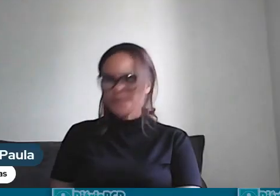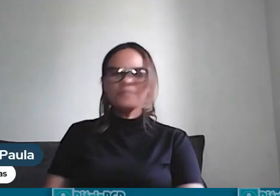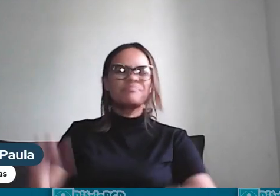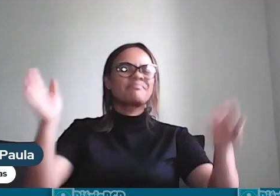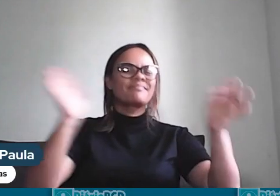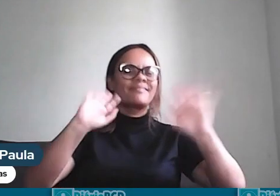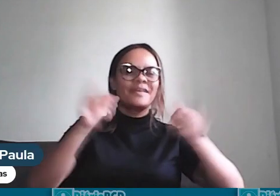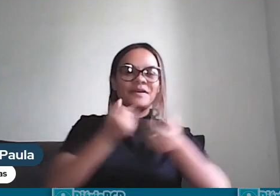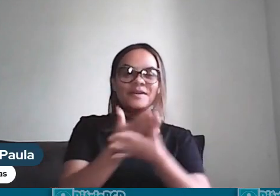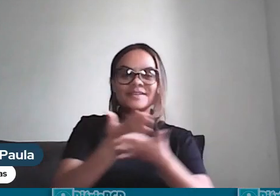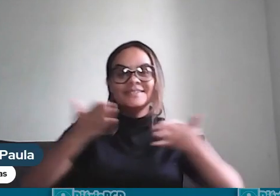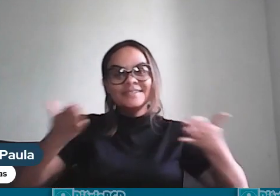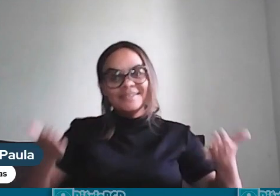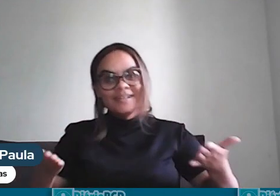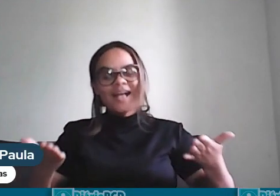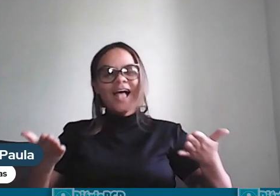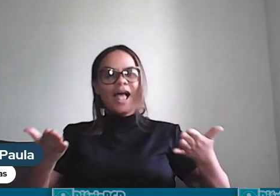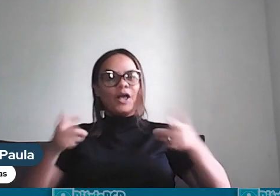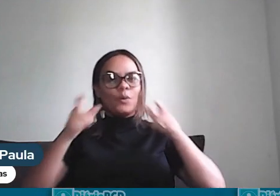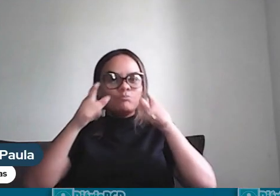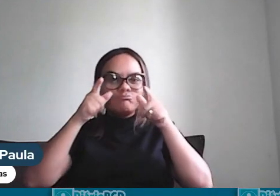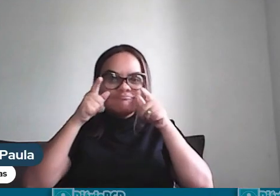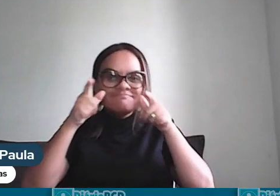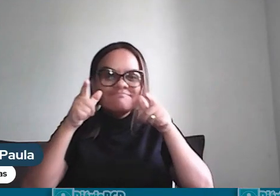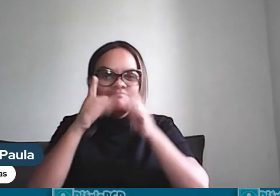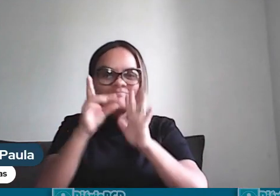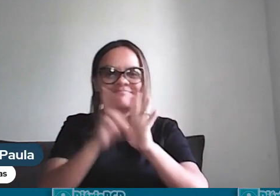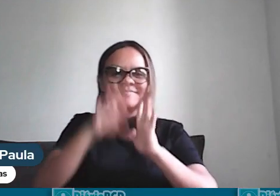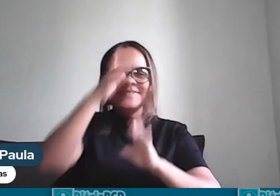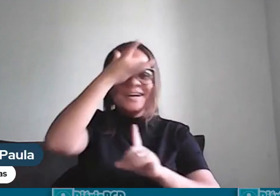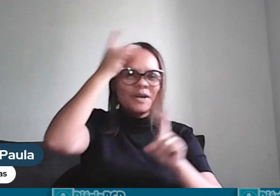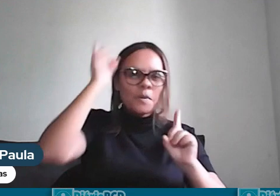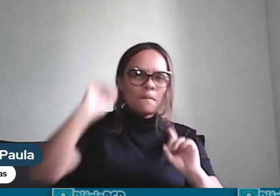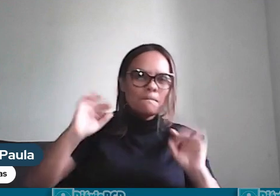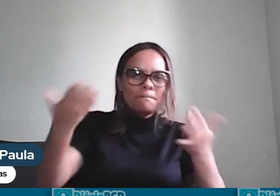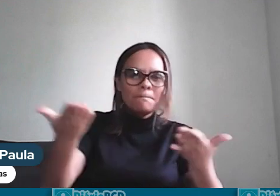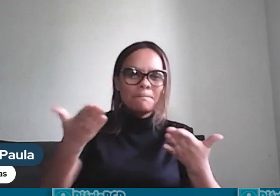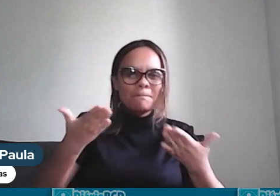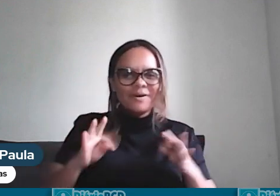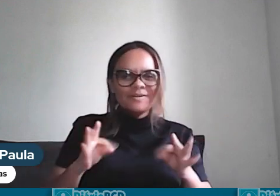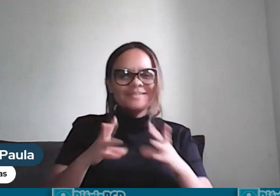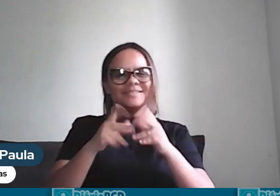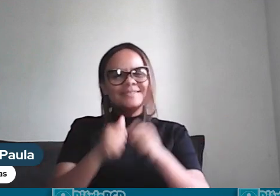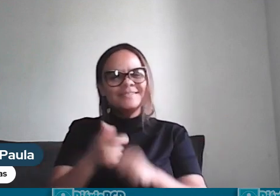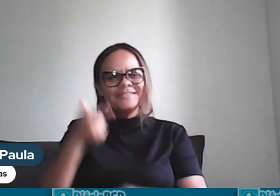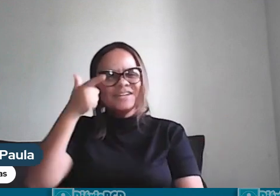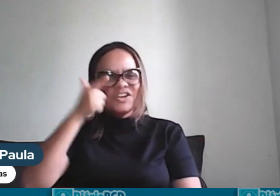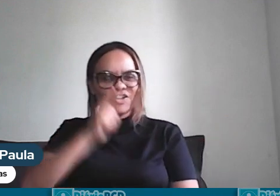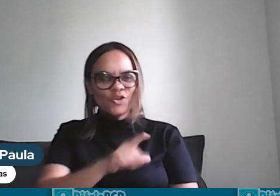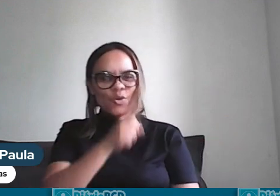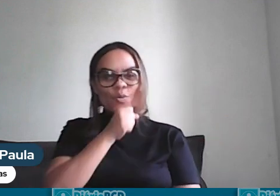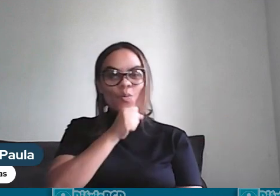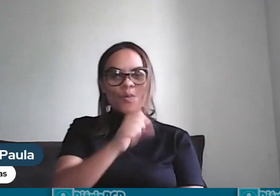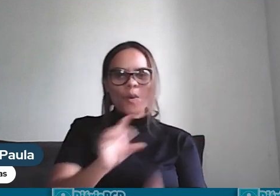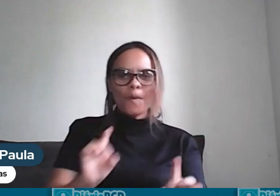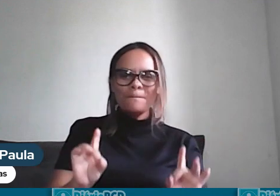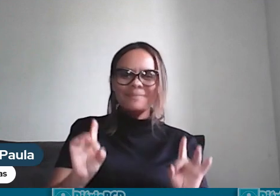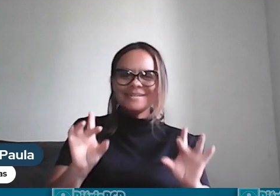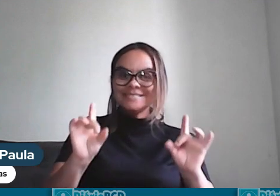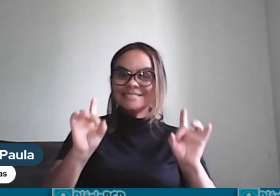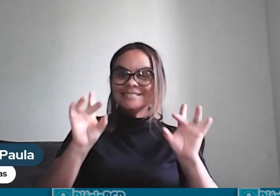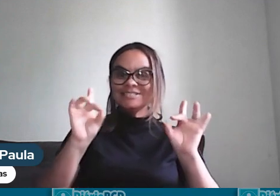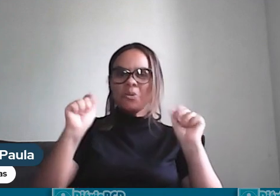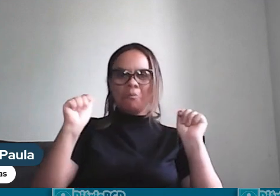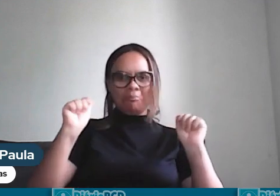Olá a todos vocês que estão ligados aqui no Diário PCD, sejam todos muito bem-vindos em mais uma entrevista especial. E como